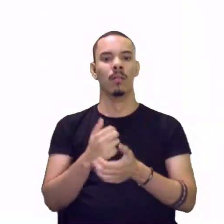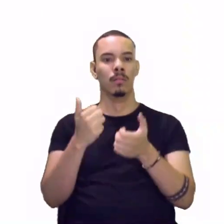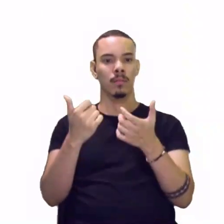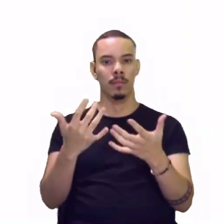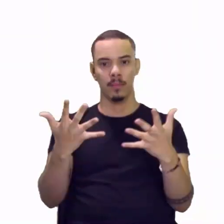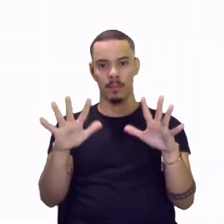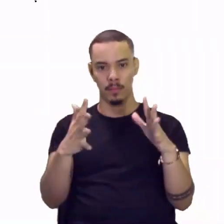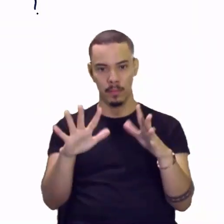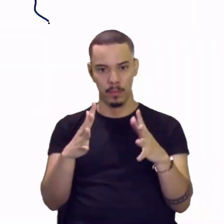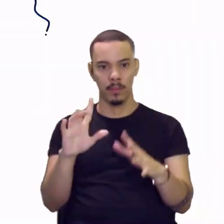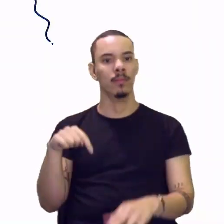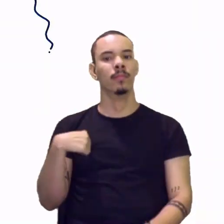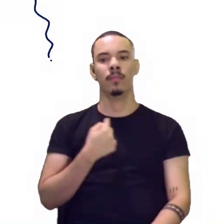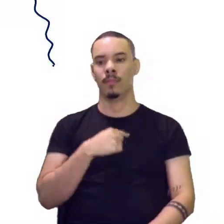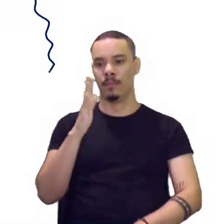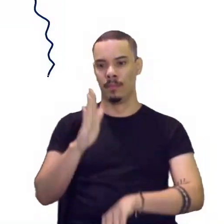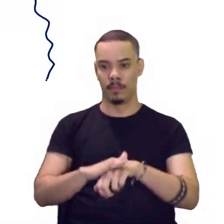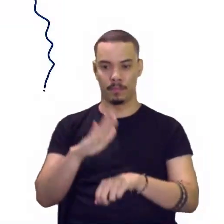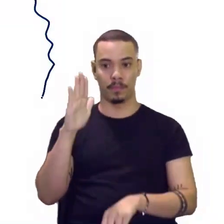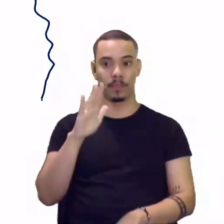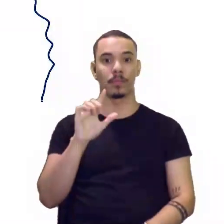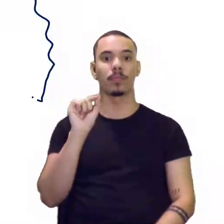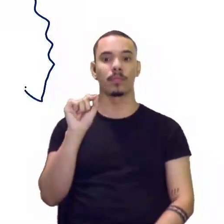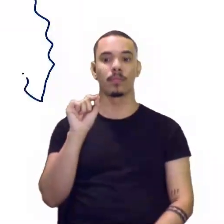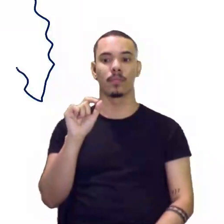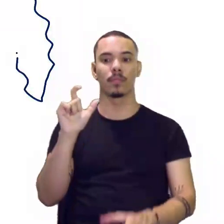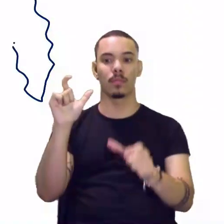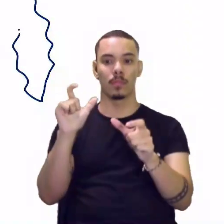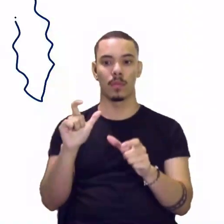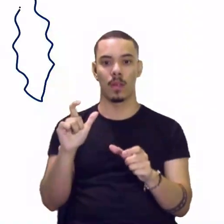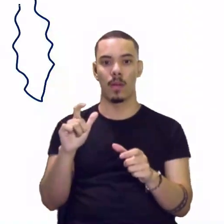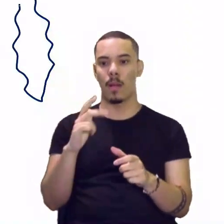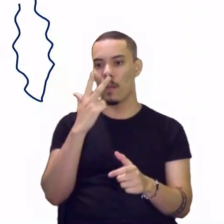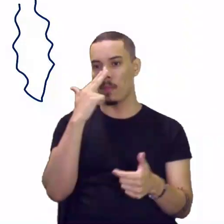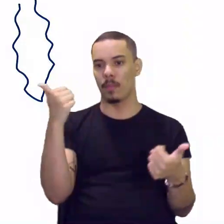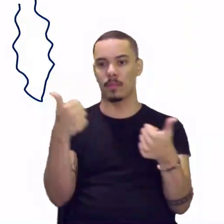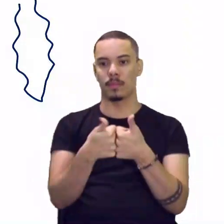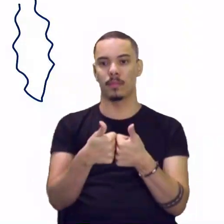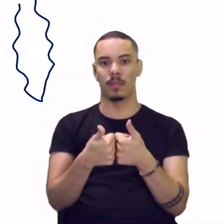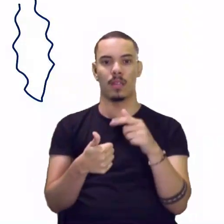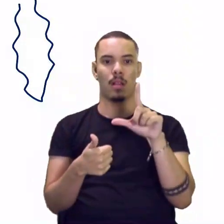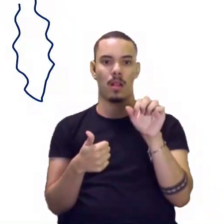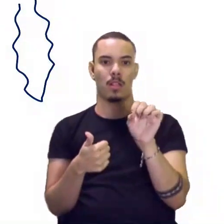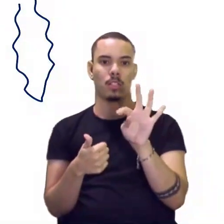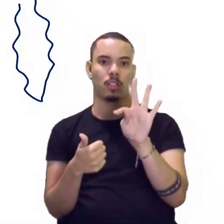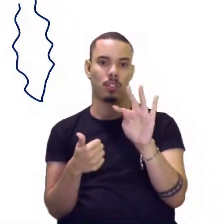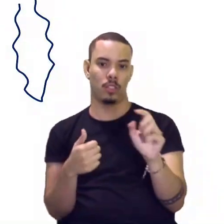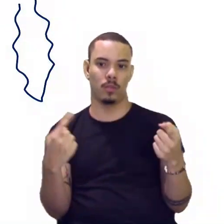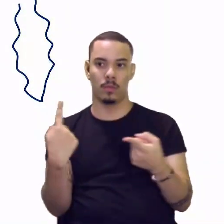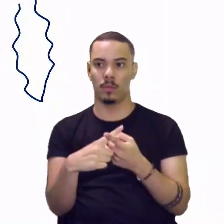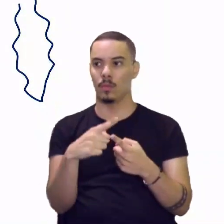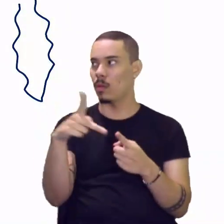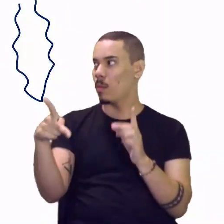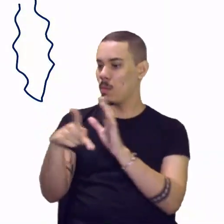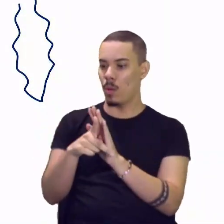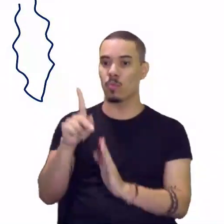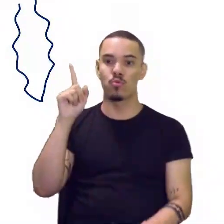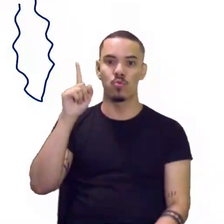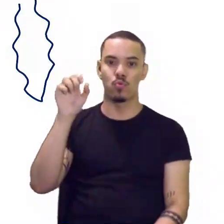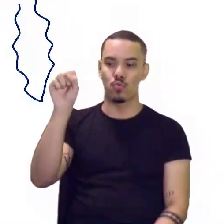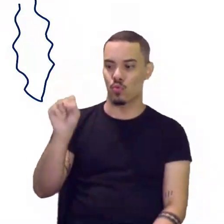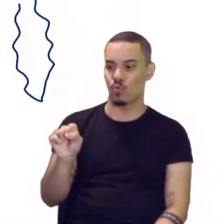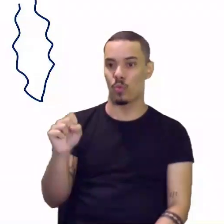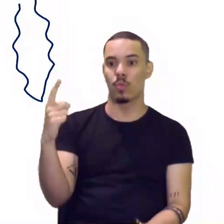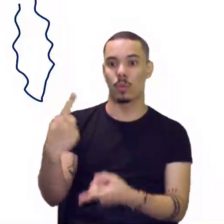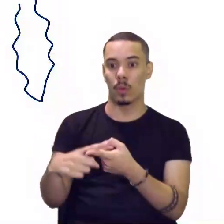menos aqui, ó, está mais nessa posição aqui, ó, mais a leste, quando eu olho da América do Sul, porque na posição